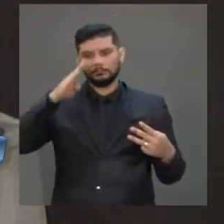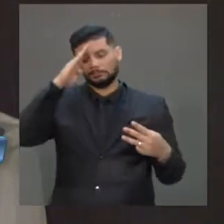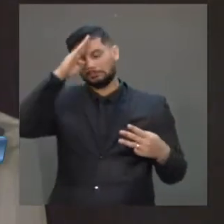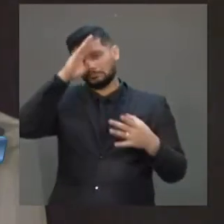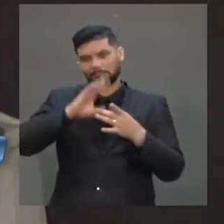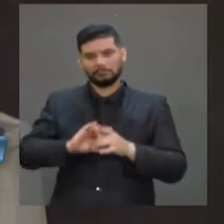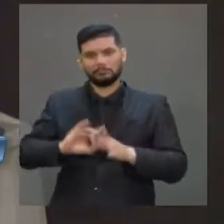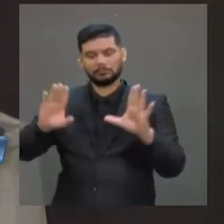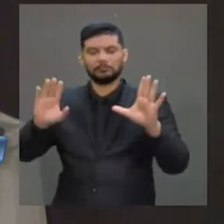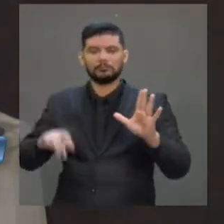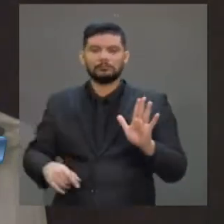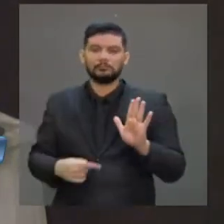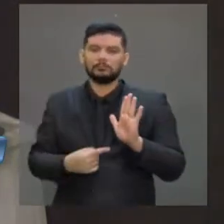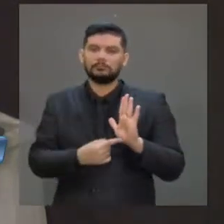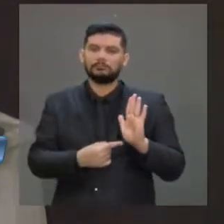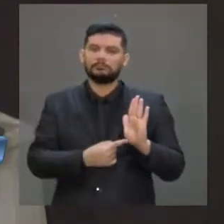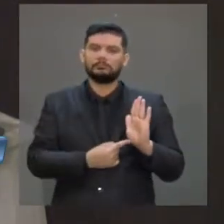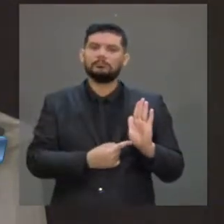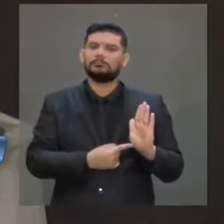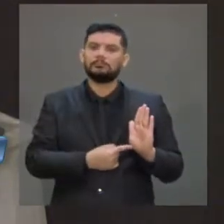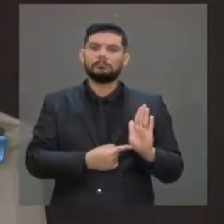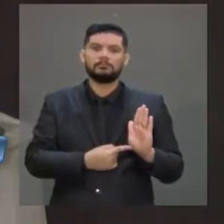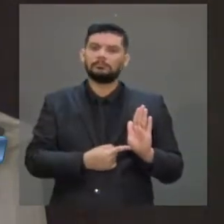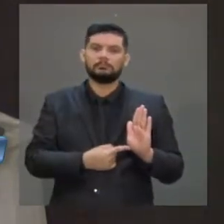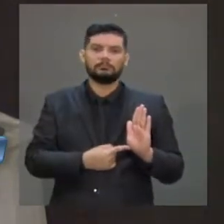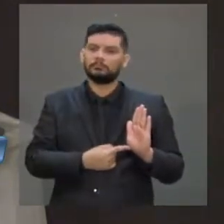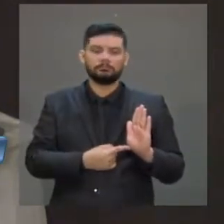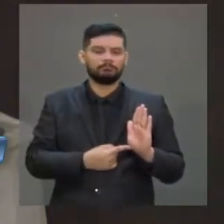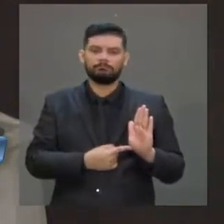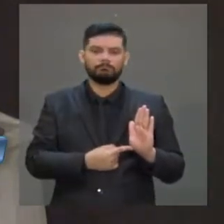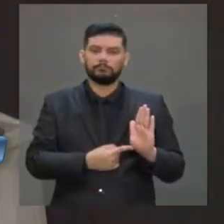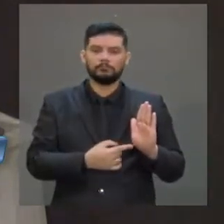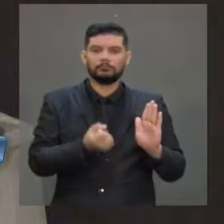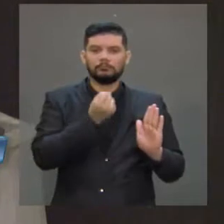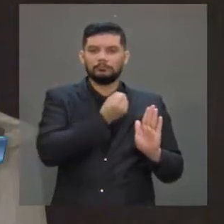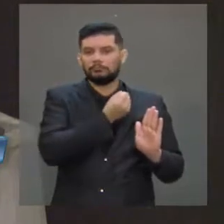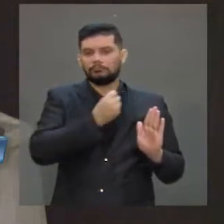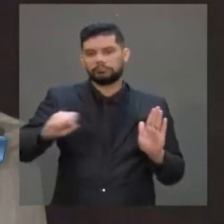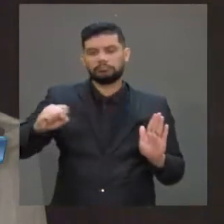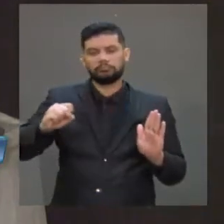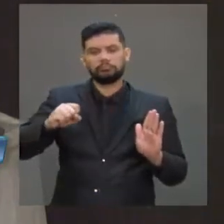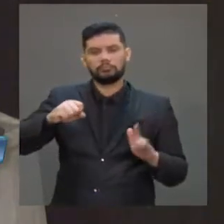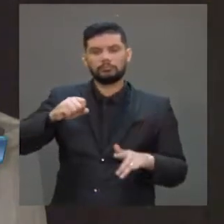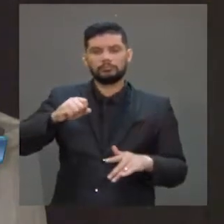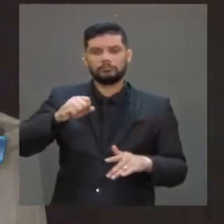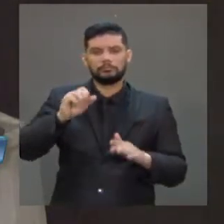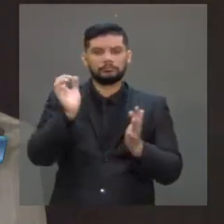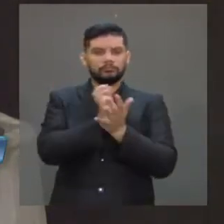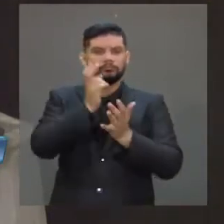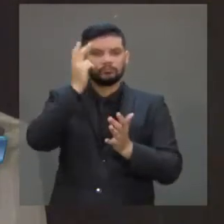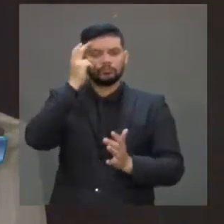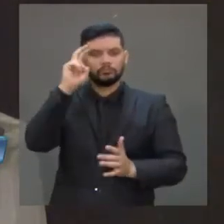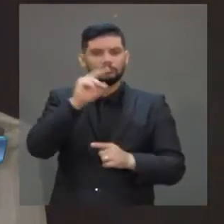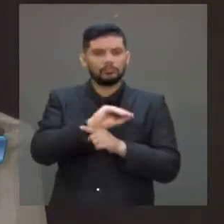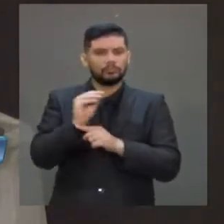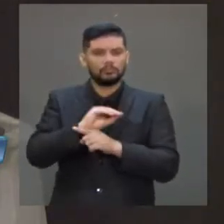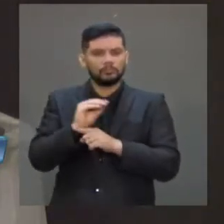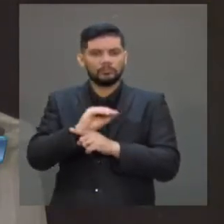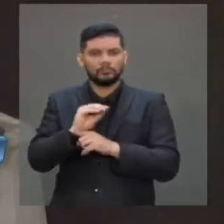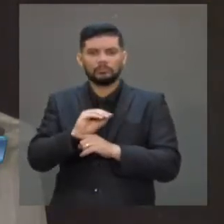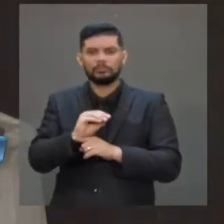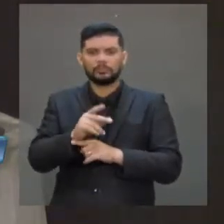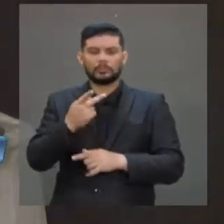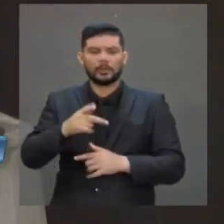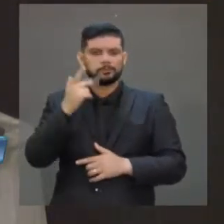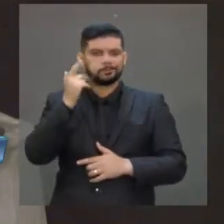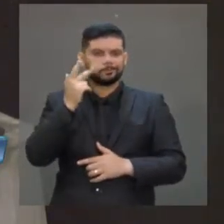pelo governo Bolsonaro, nós estamos tentando defender a apicultura cearense, defender o meio ambiente, defender a